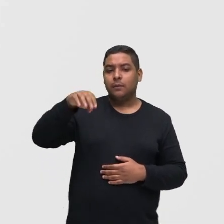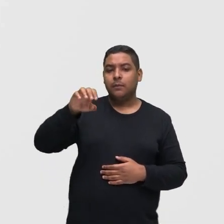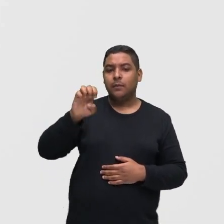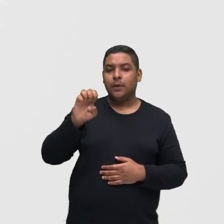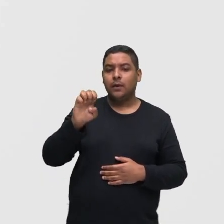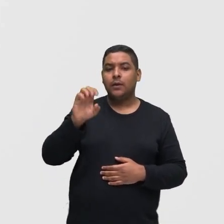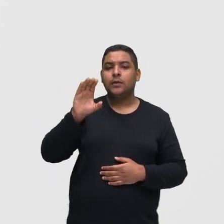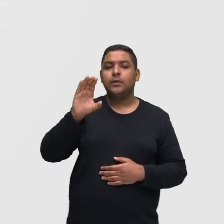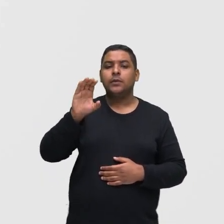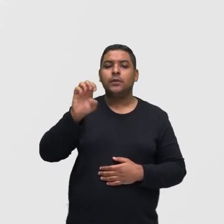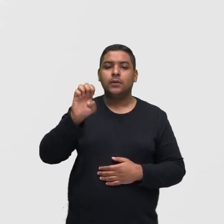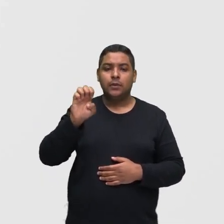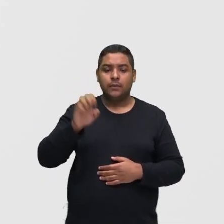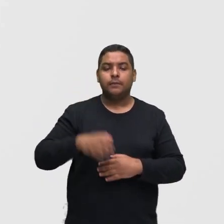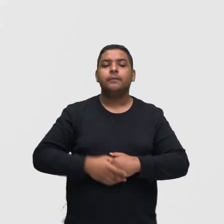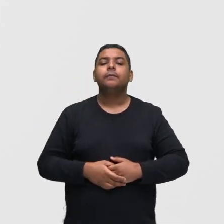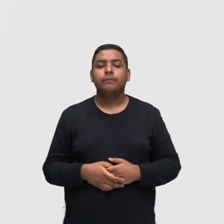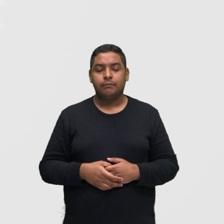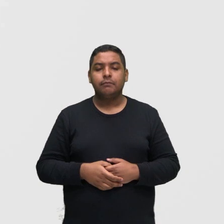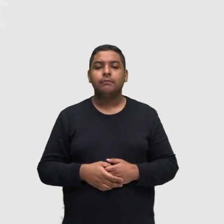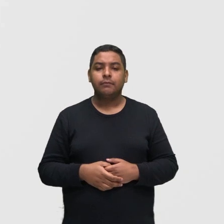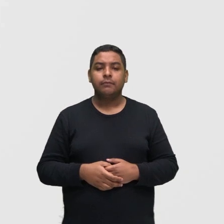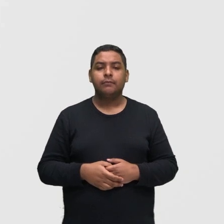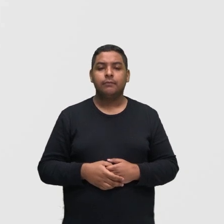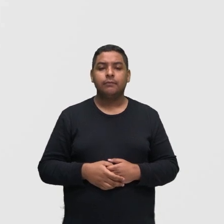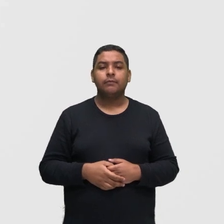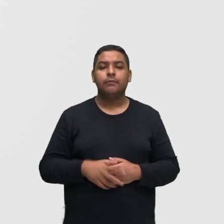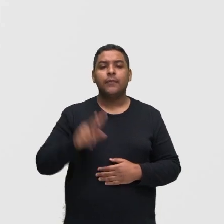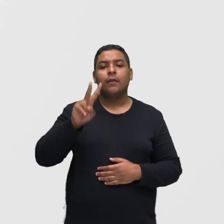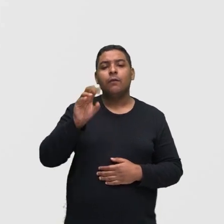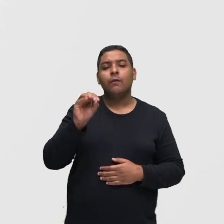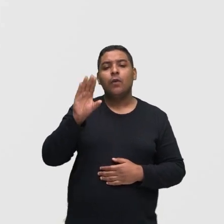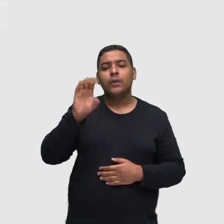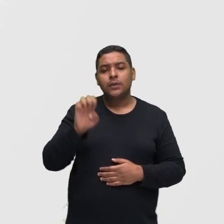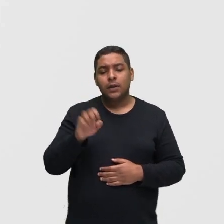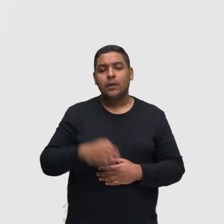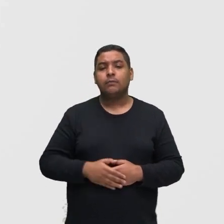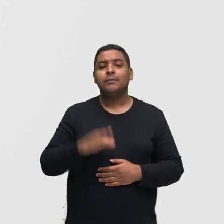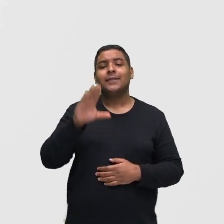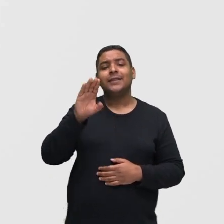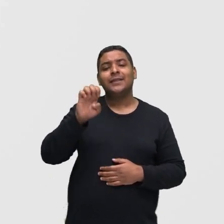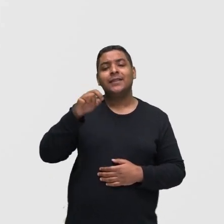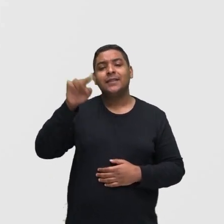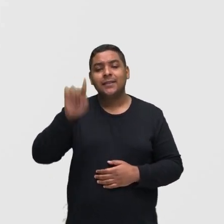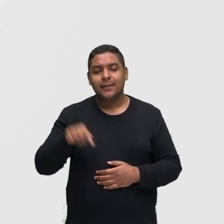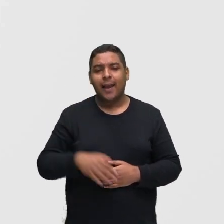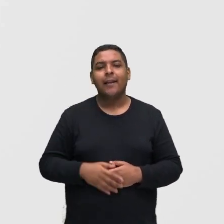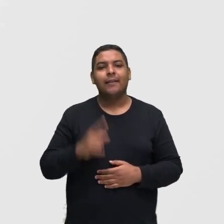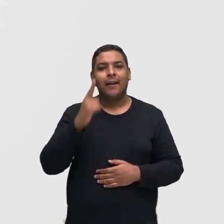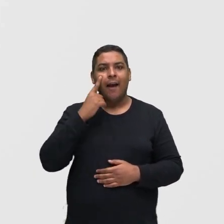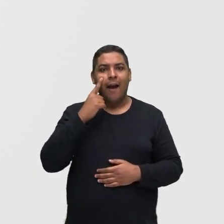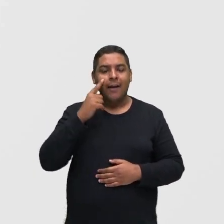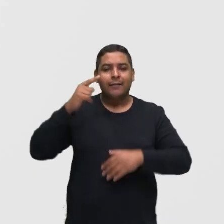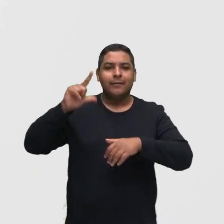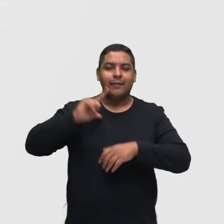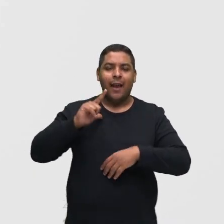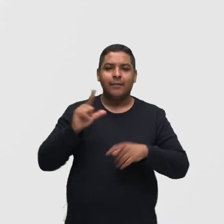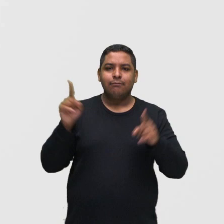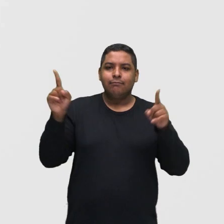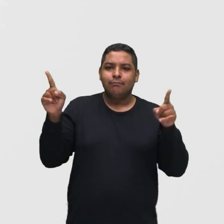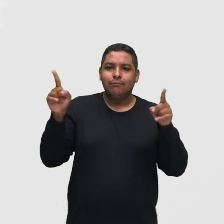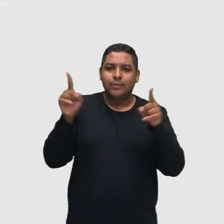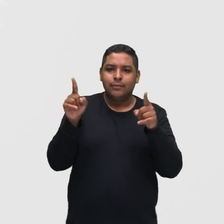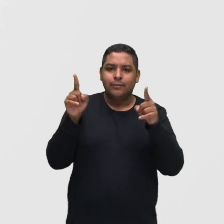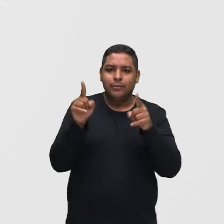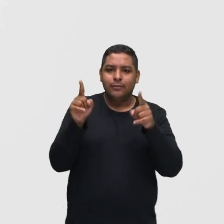passou a falar, olha só, vós-me-cê, você, e agora a gente já está no C, ou seja, a gente percebe ali uma diminuição na